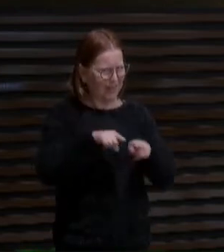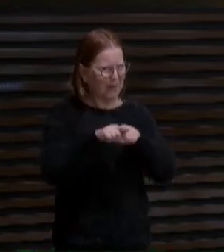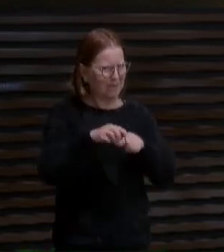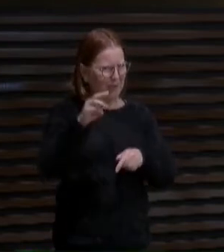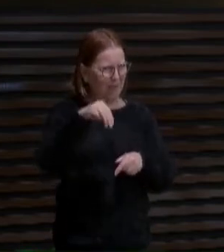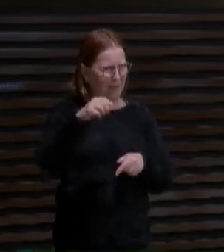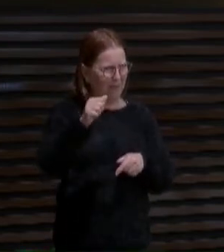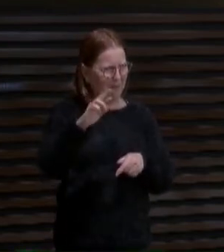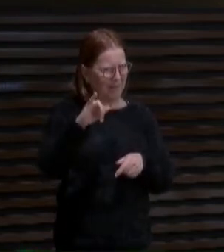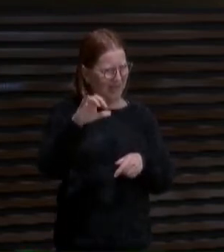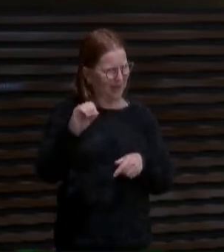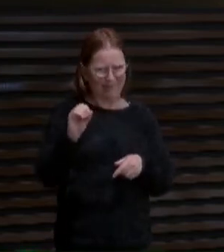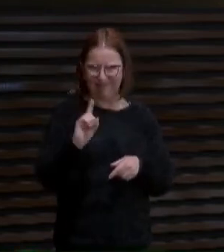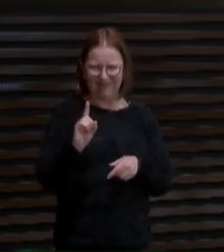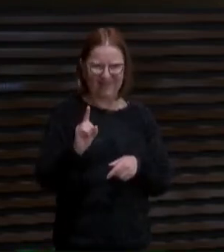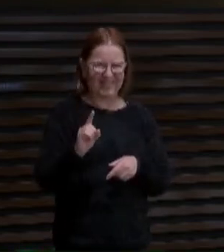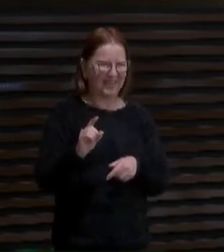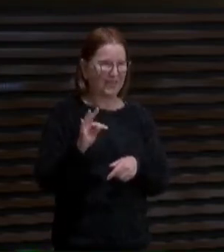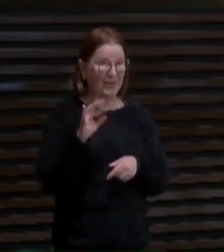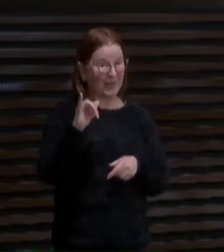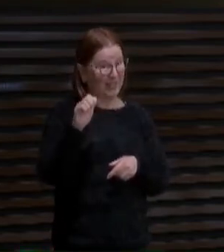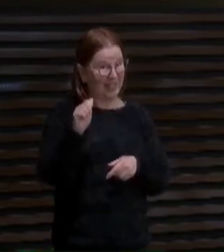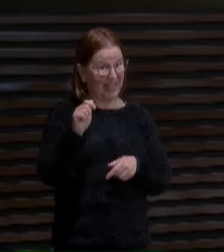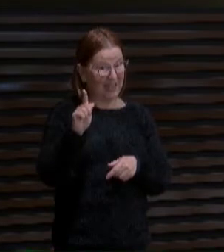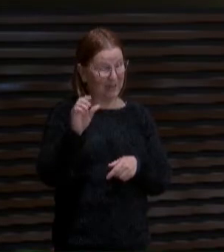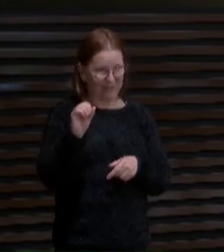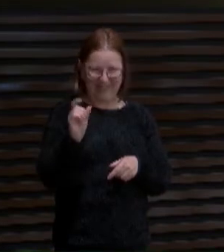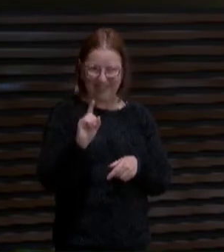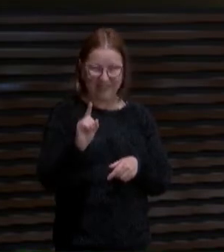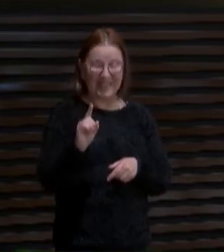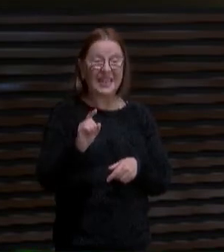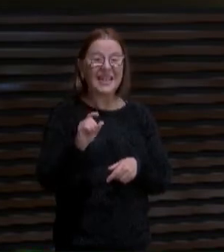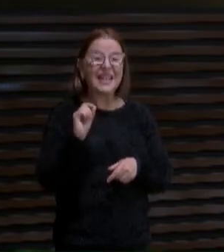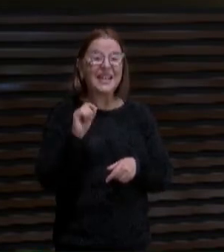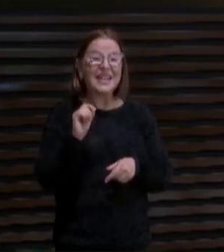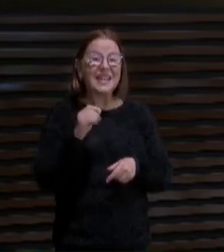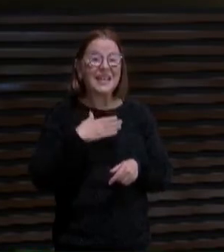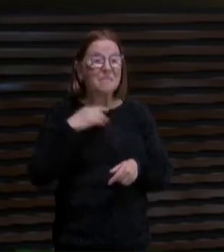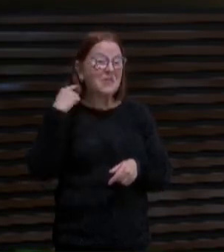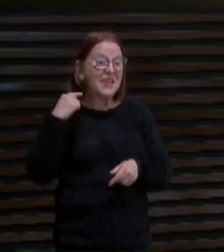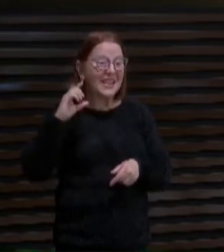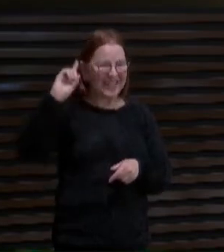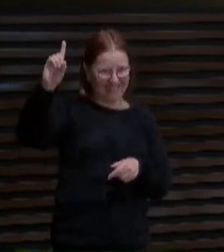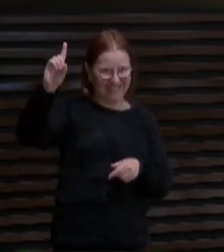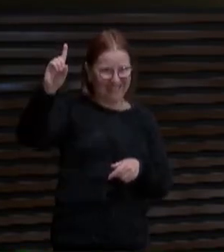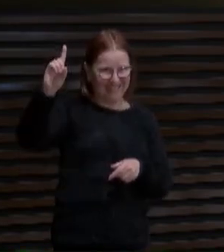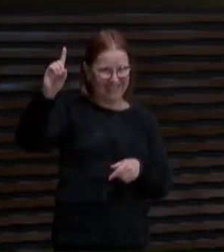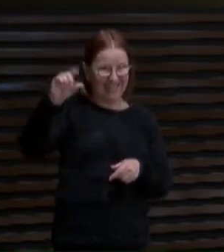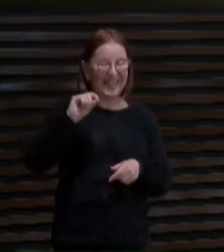Thiago sabe quem que é meu advogado é deu quem que é meu juízo é Deus Deus ao juiz